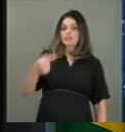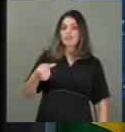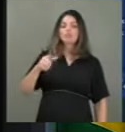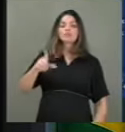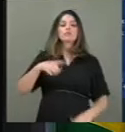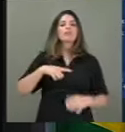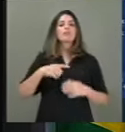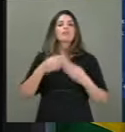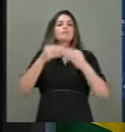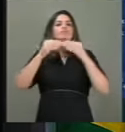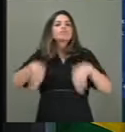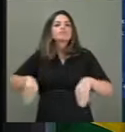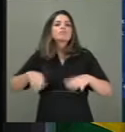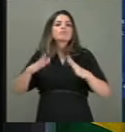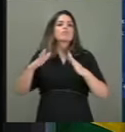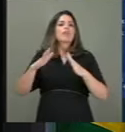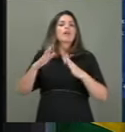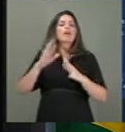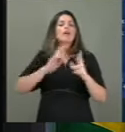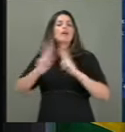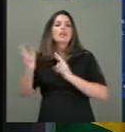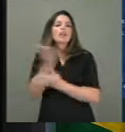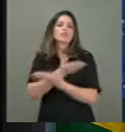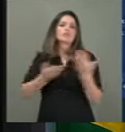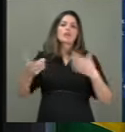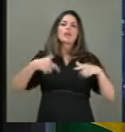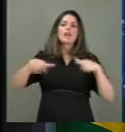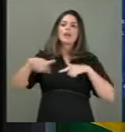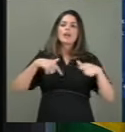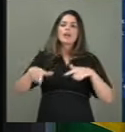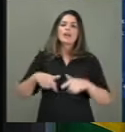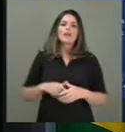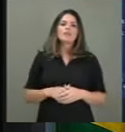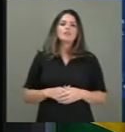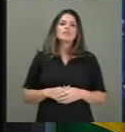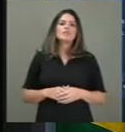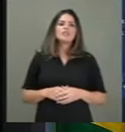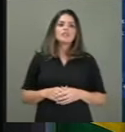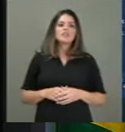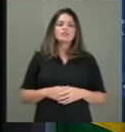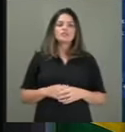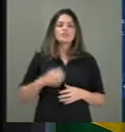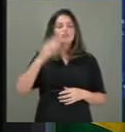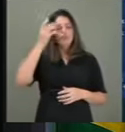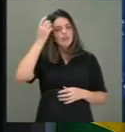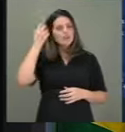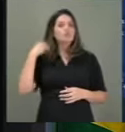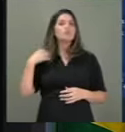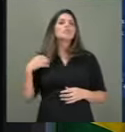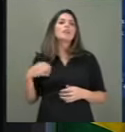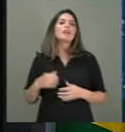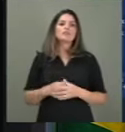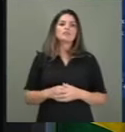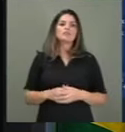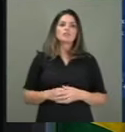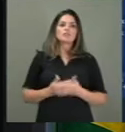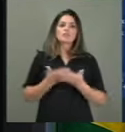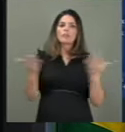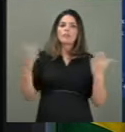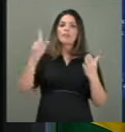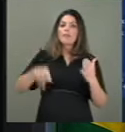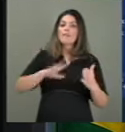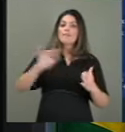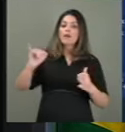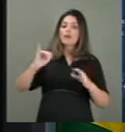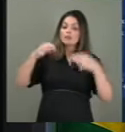precárias relações de trabalho sobrinho a palavra precarizar tornar instável sem garantia deixar